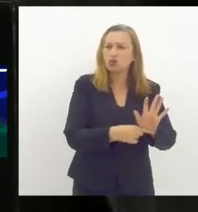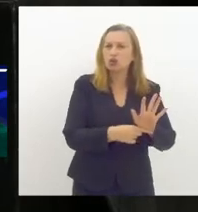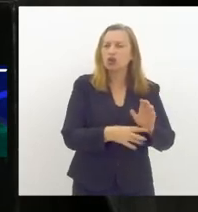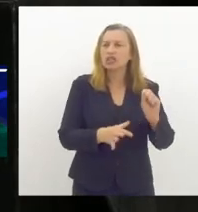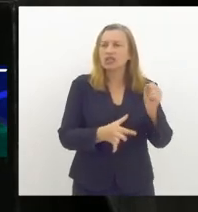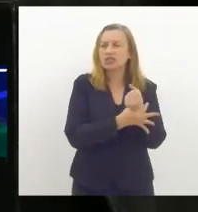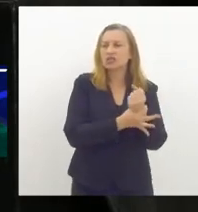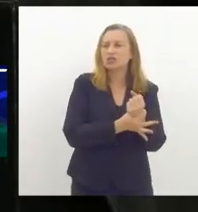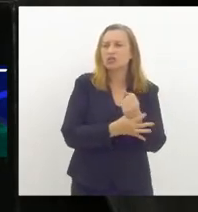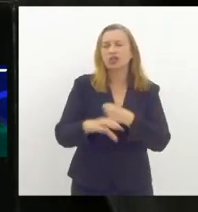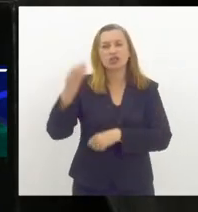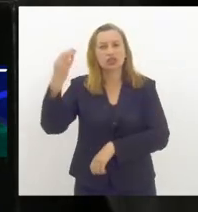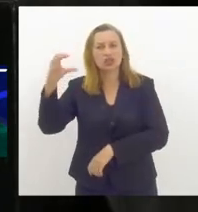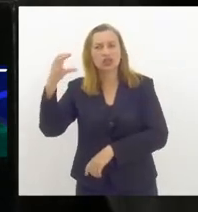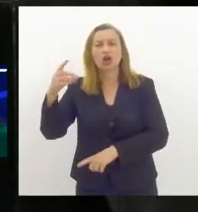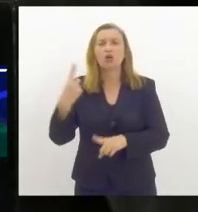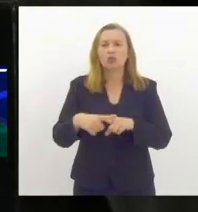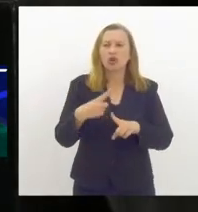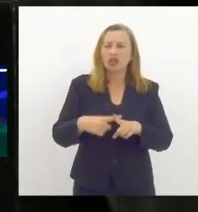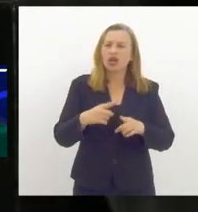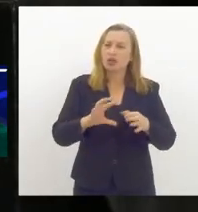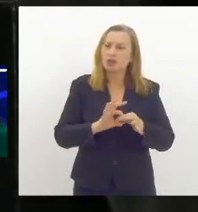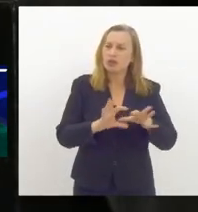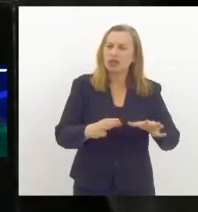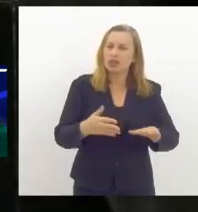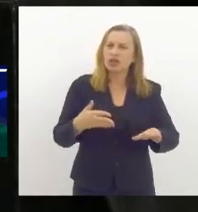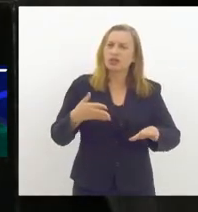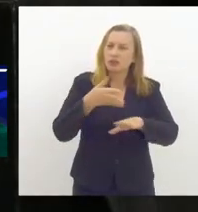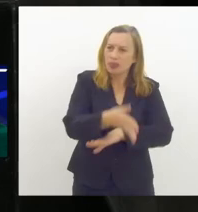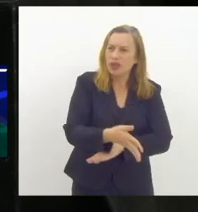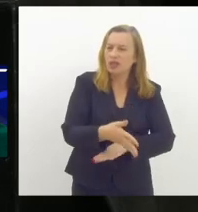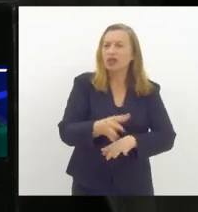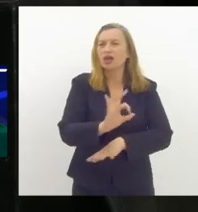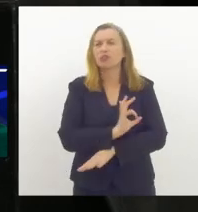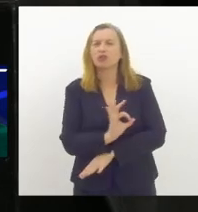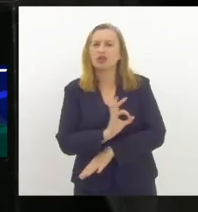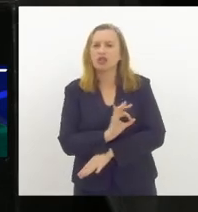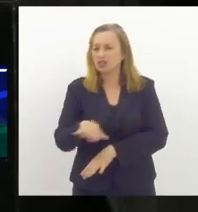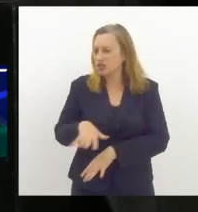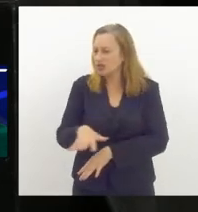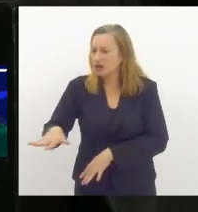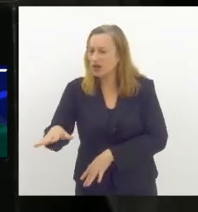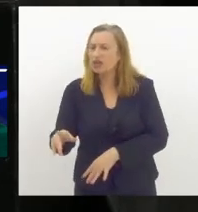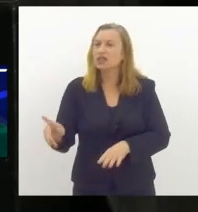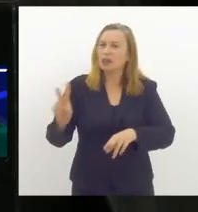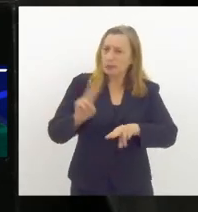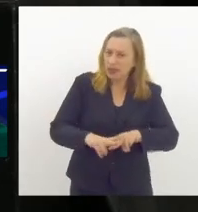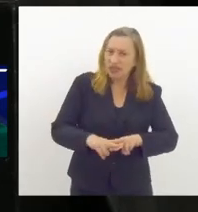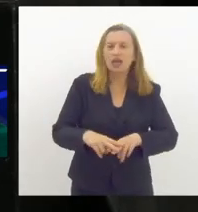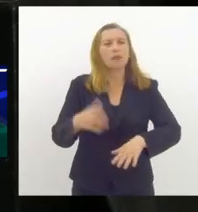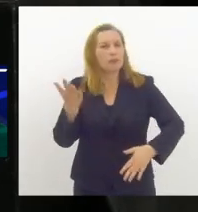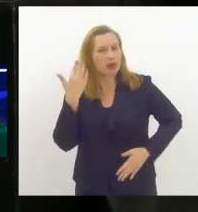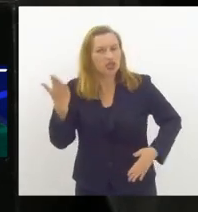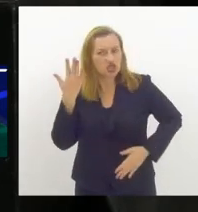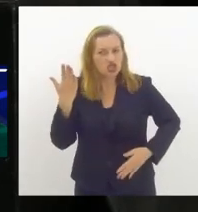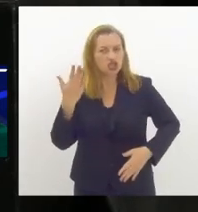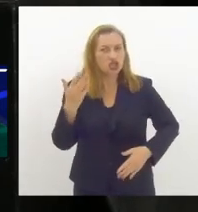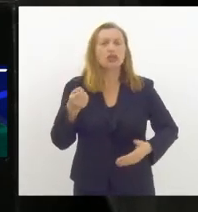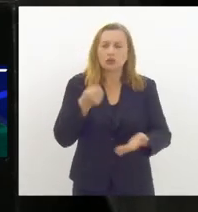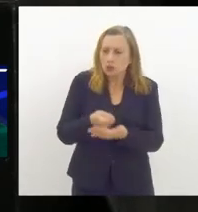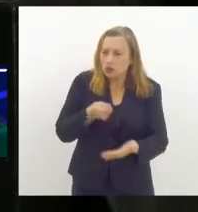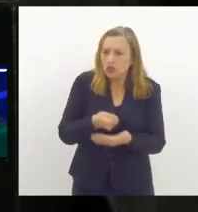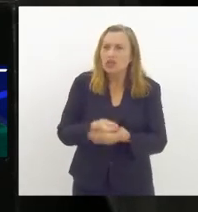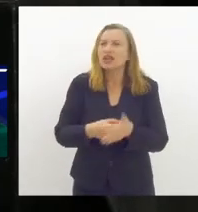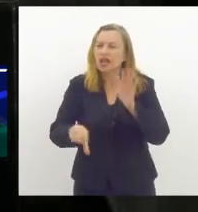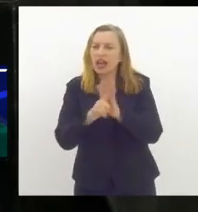continua permitindo que a polícia invada as comunidades populares Tem que prender bandidos tem que tratar vendido agido com Rigor